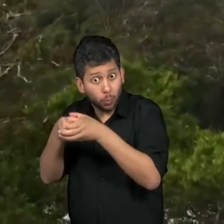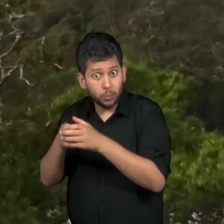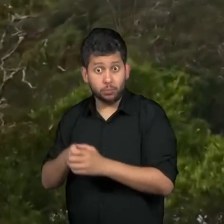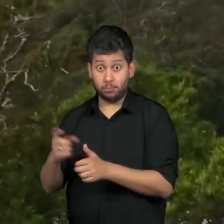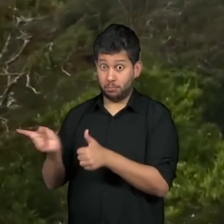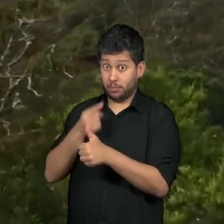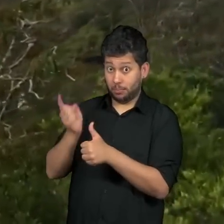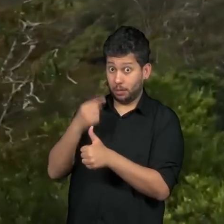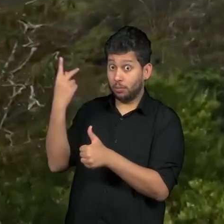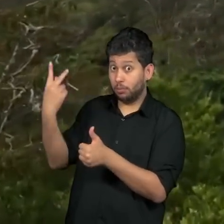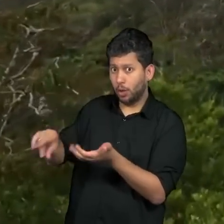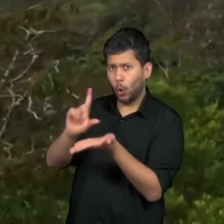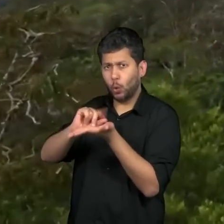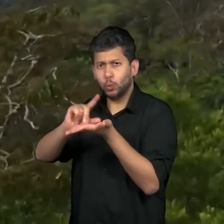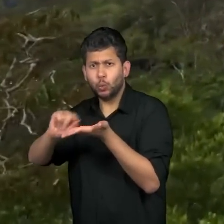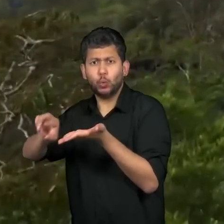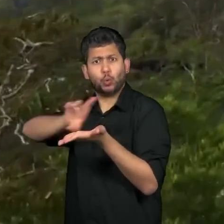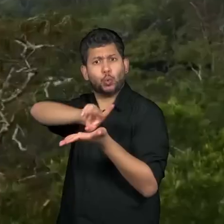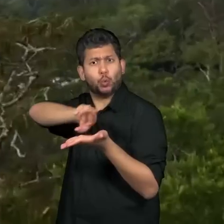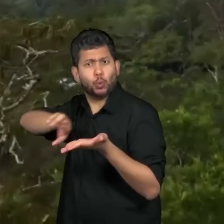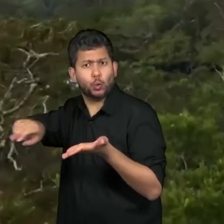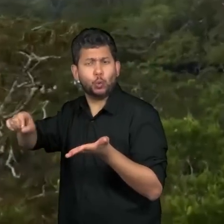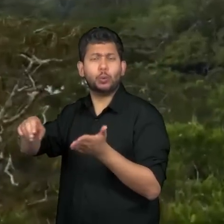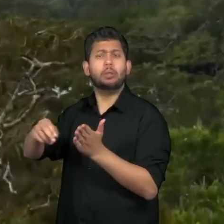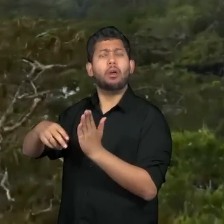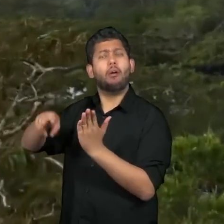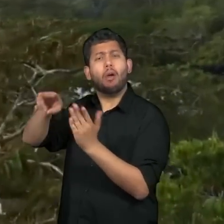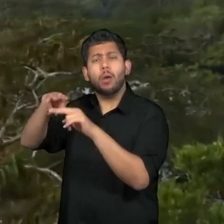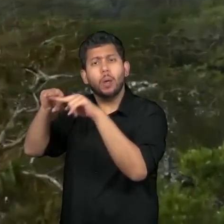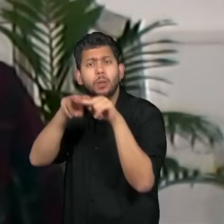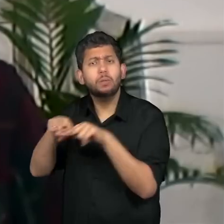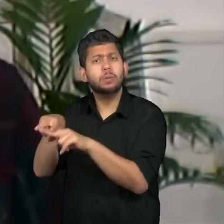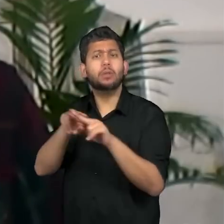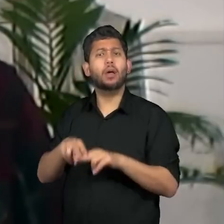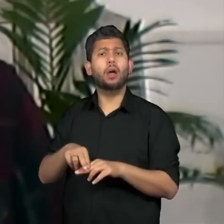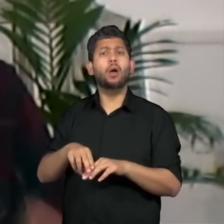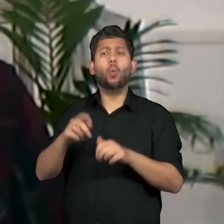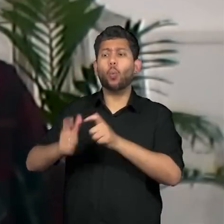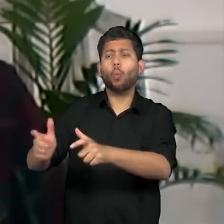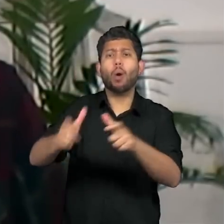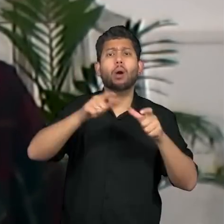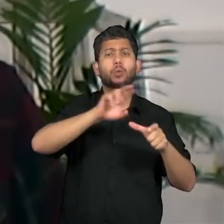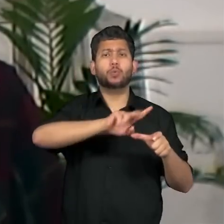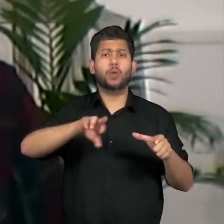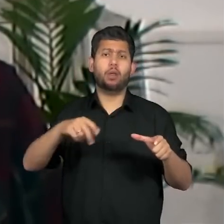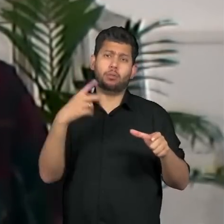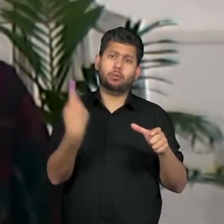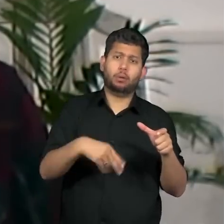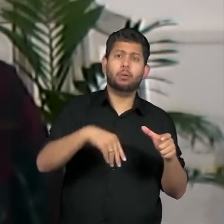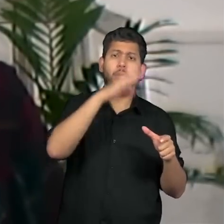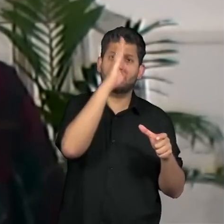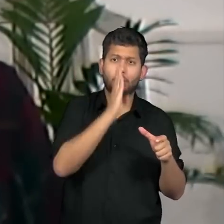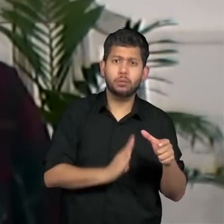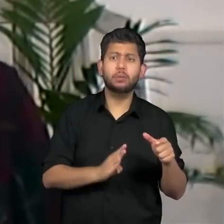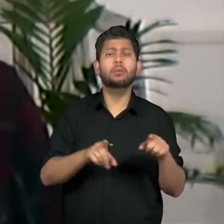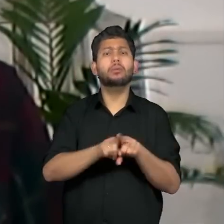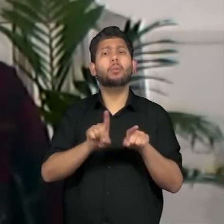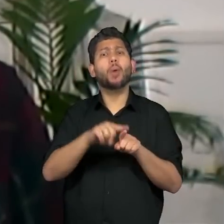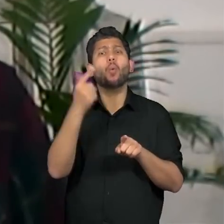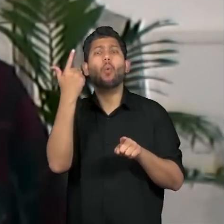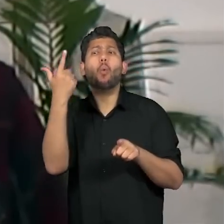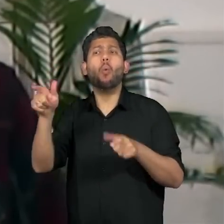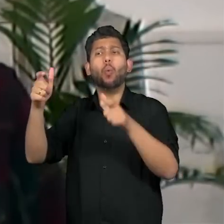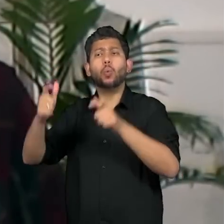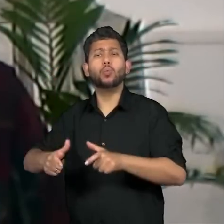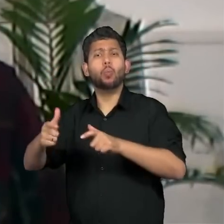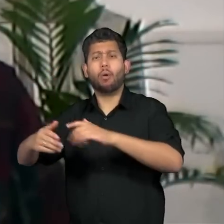uma revisão geral, considerando diferentes biomas, tanto os biomas brasileiros quanto outros